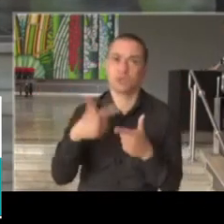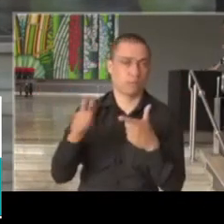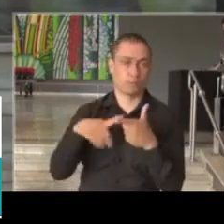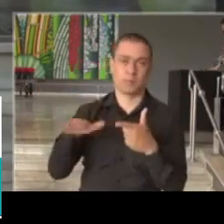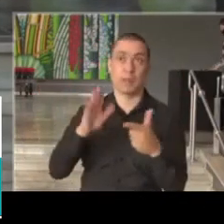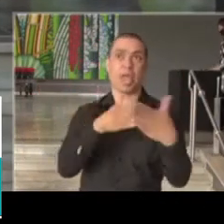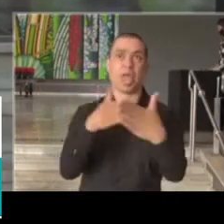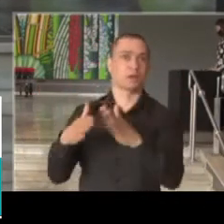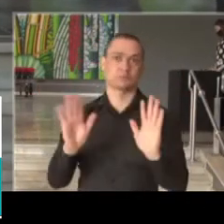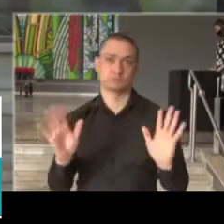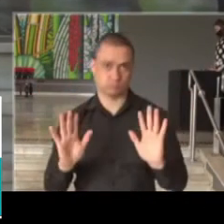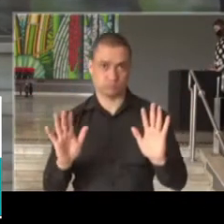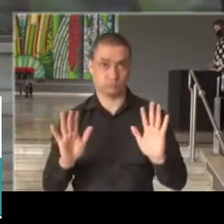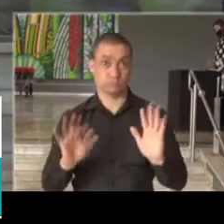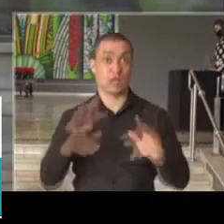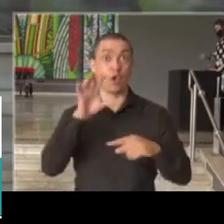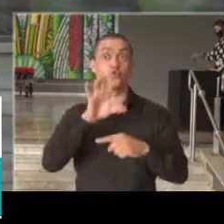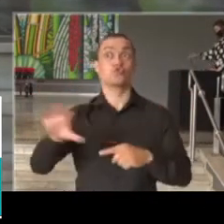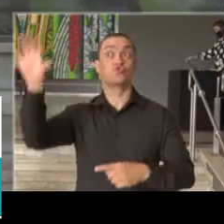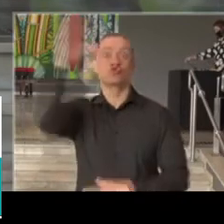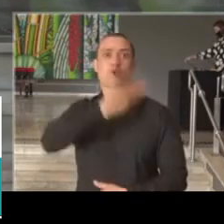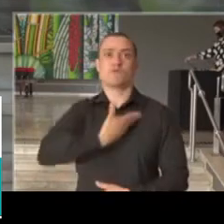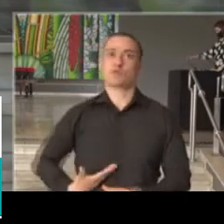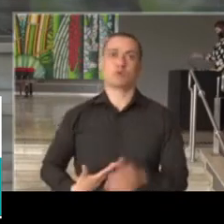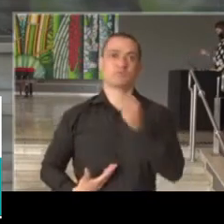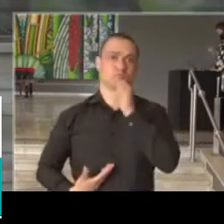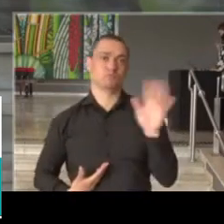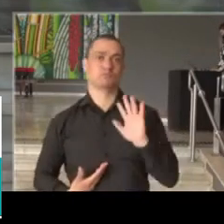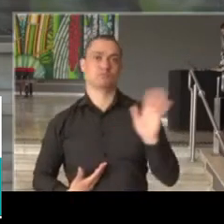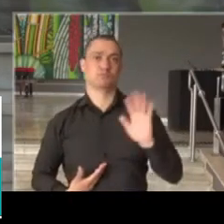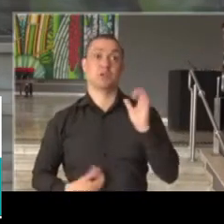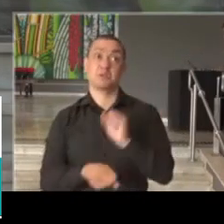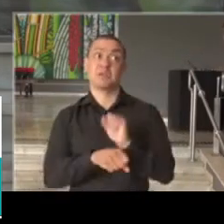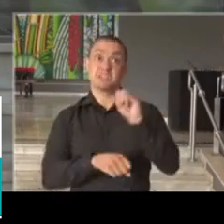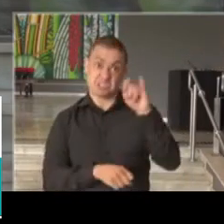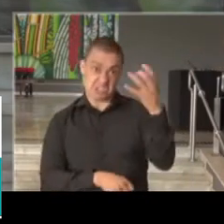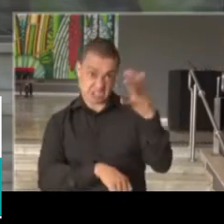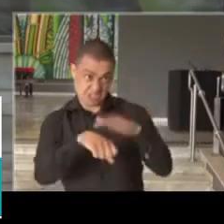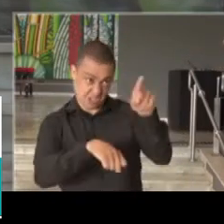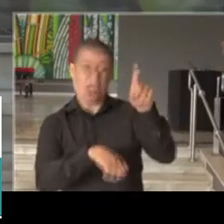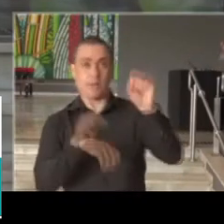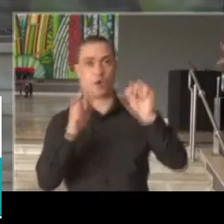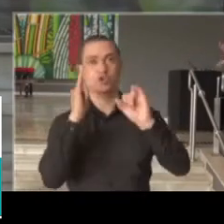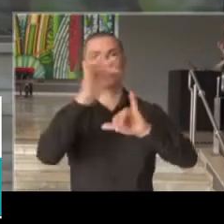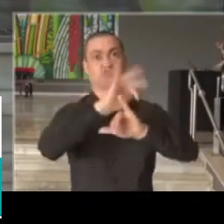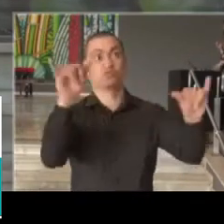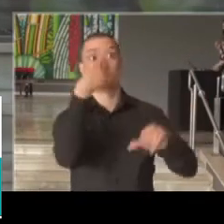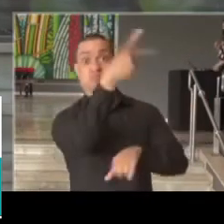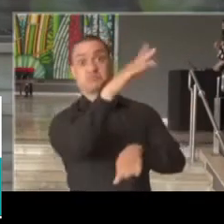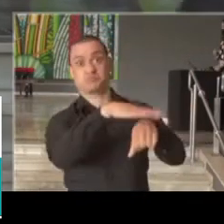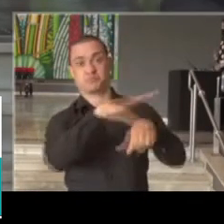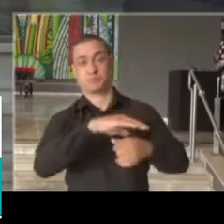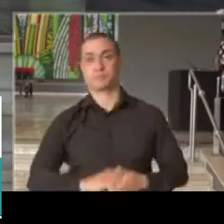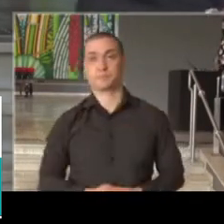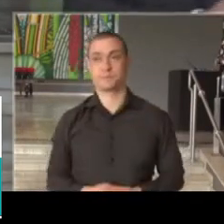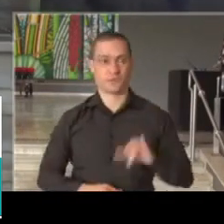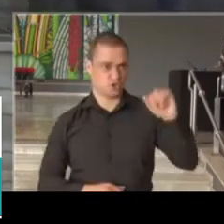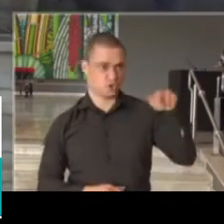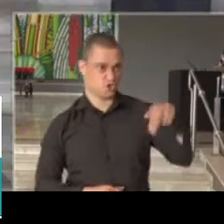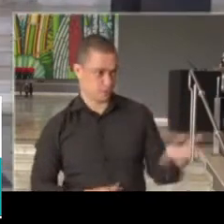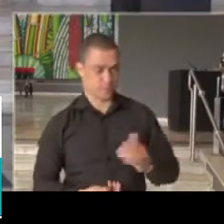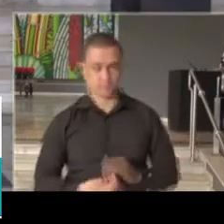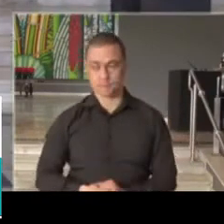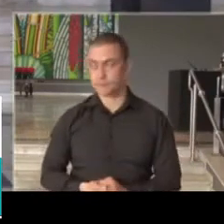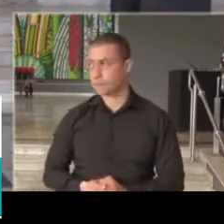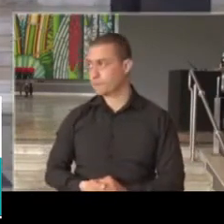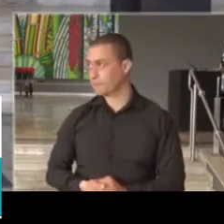à divulgação. Os próprios governadores acho que poderão fazê-lo, se desejarem, oportunamente. Já?